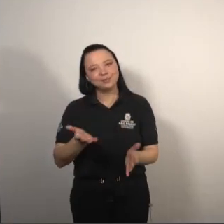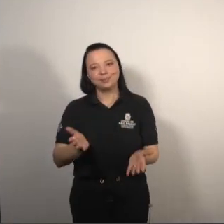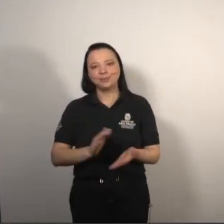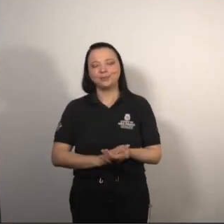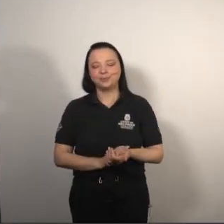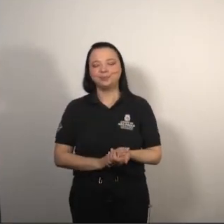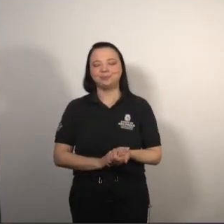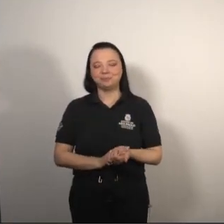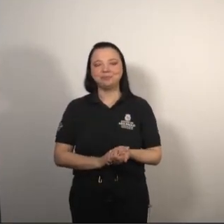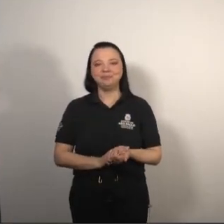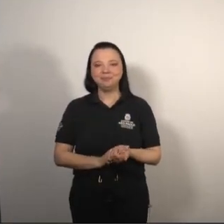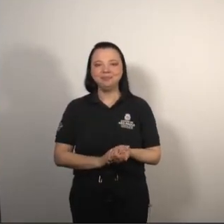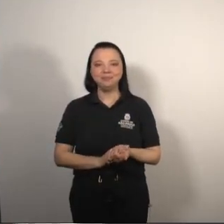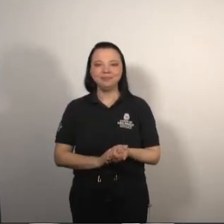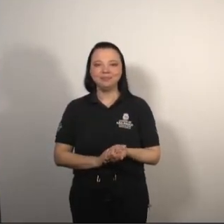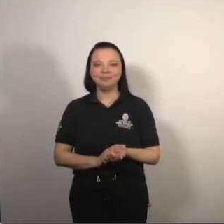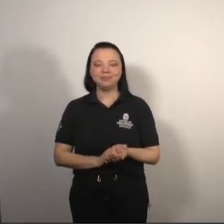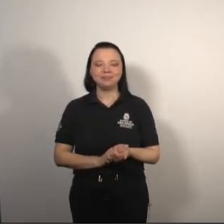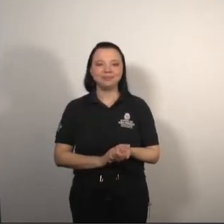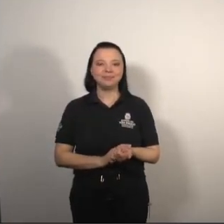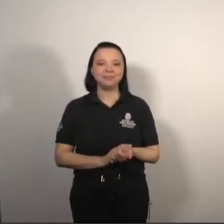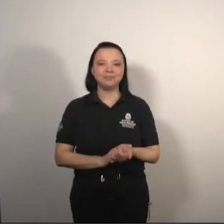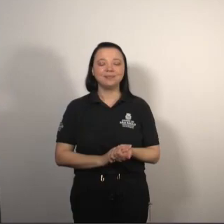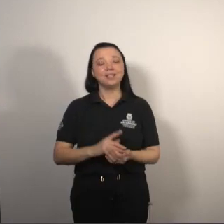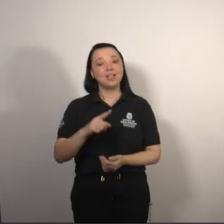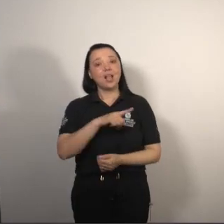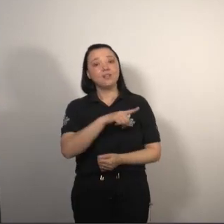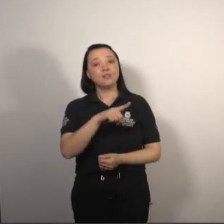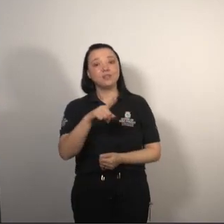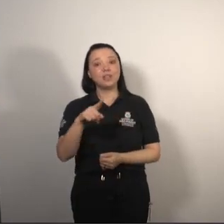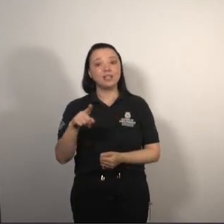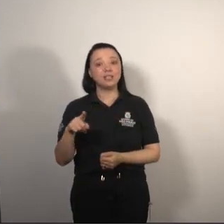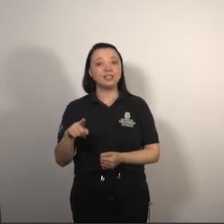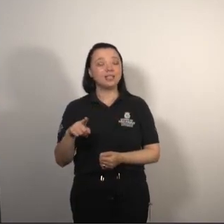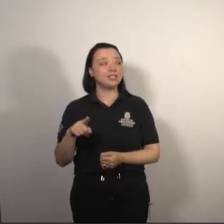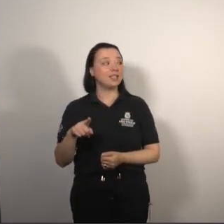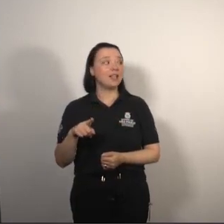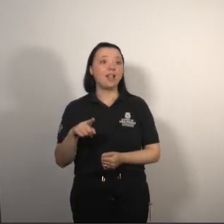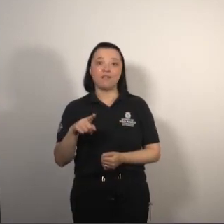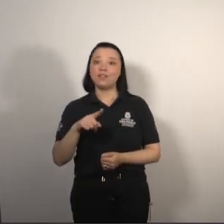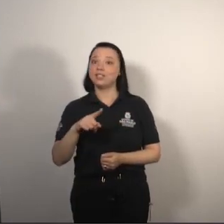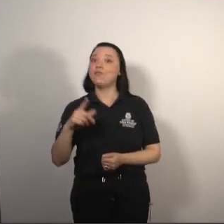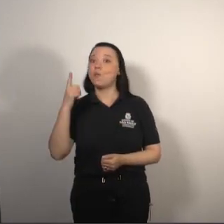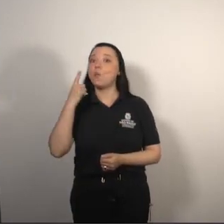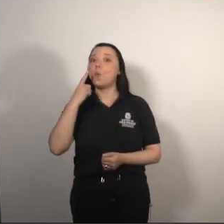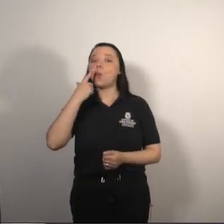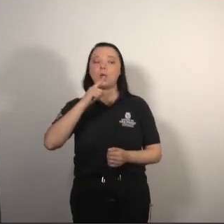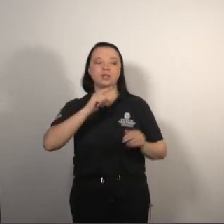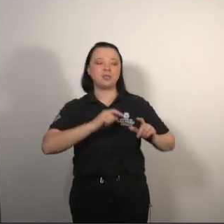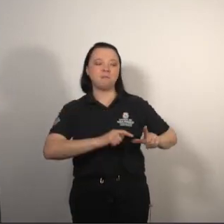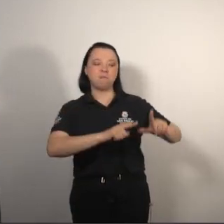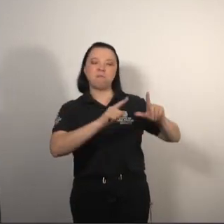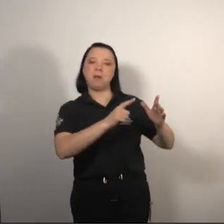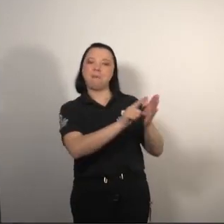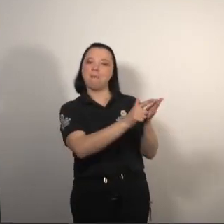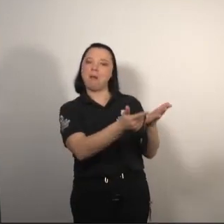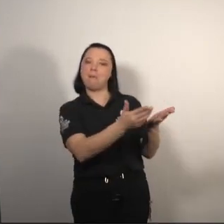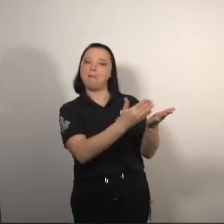tem feito. E você vai publicar muita matéria ainda de eu visitando obra, viu?